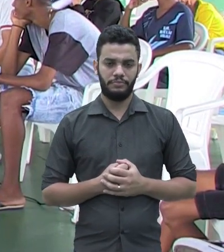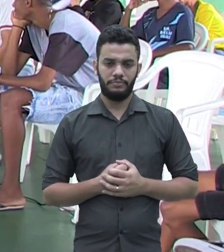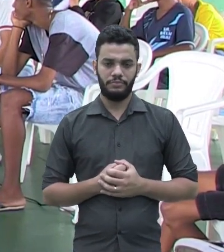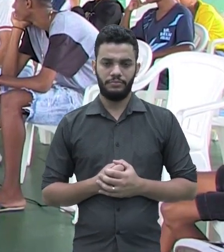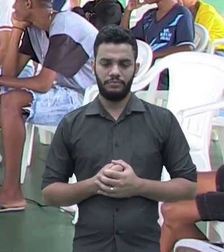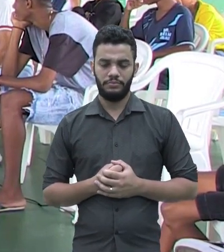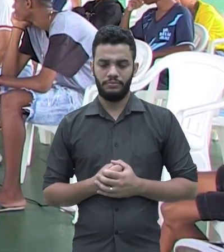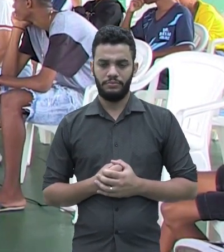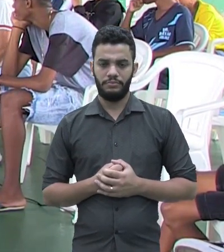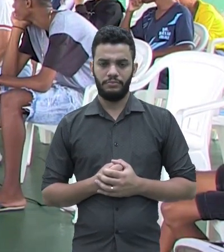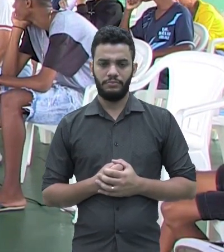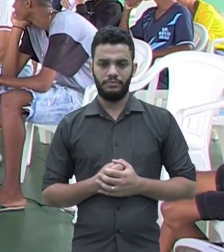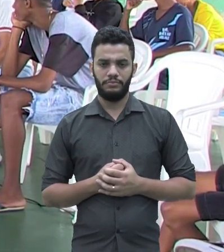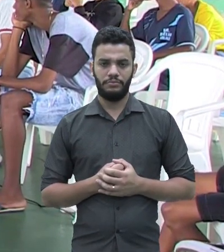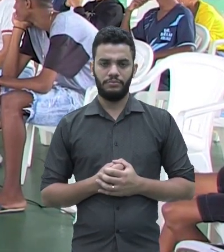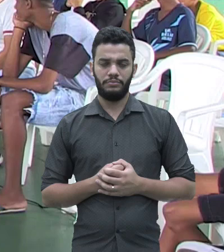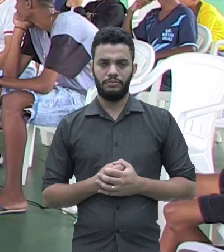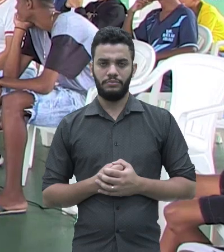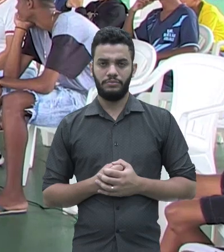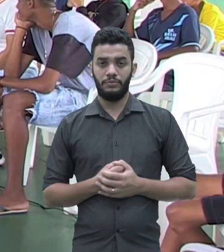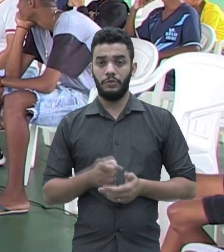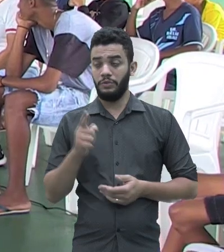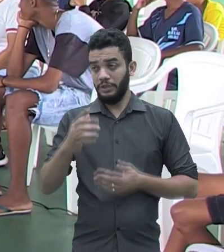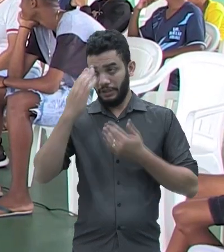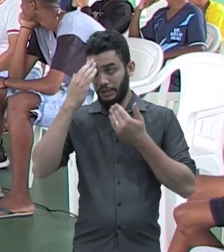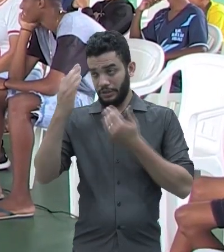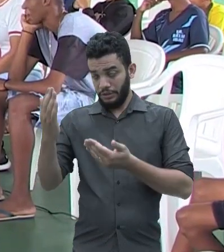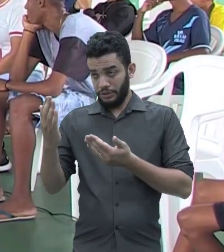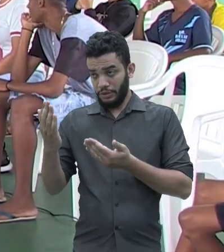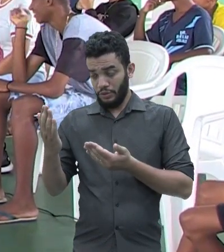Você já agradeceu pelo dia de hoje?